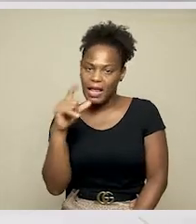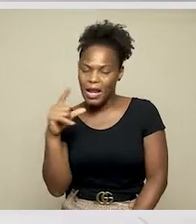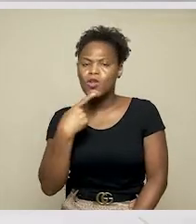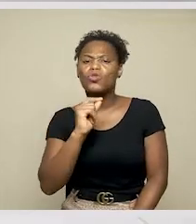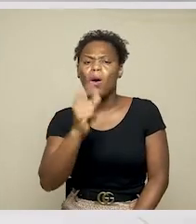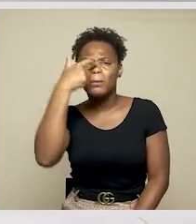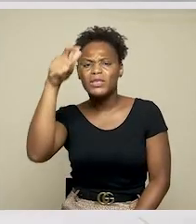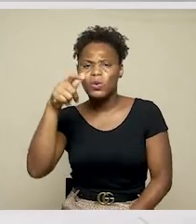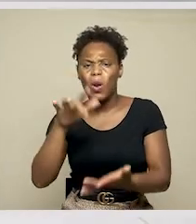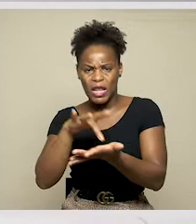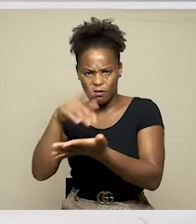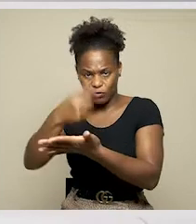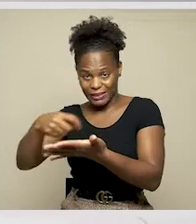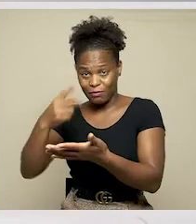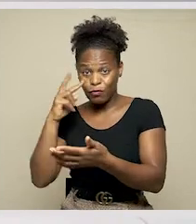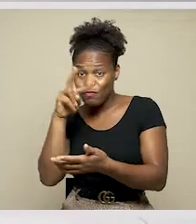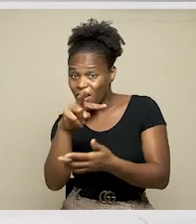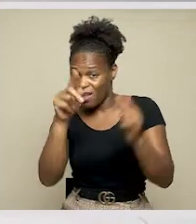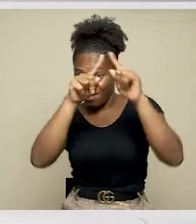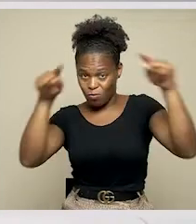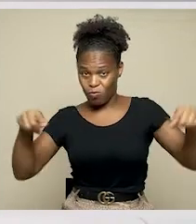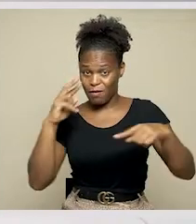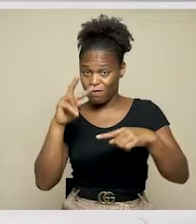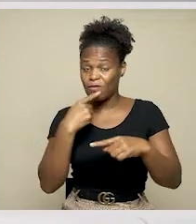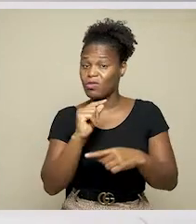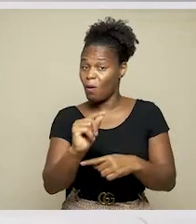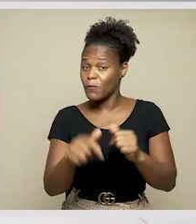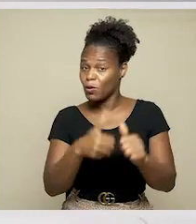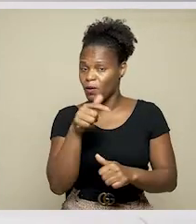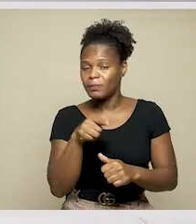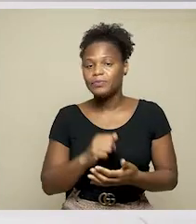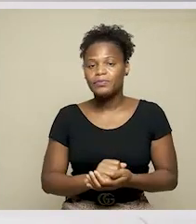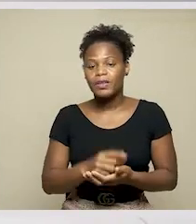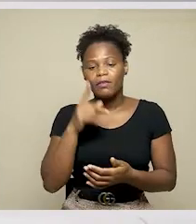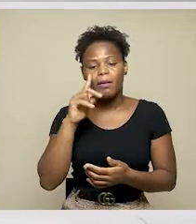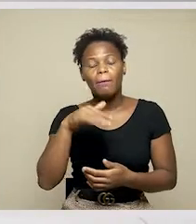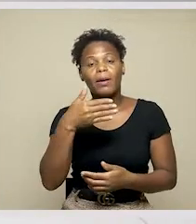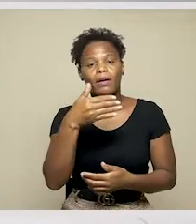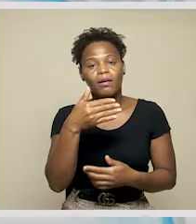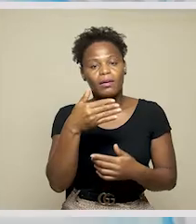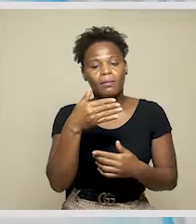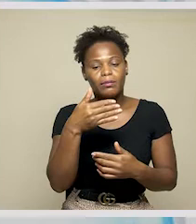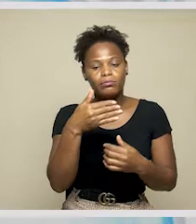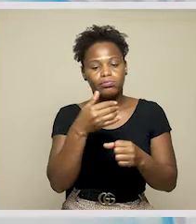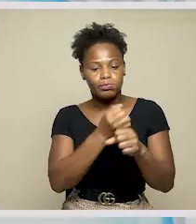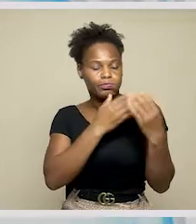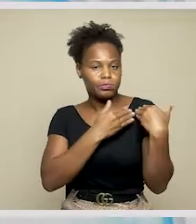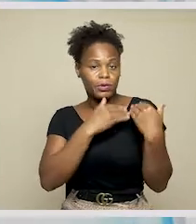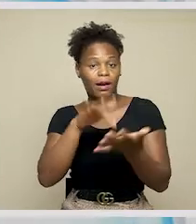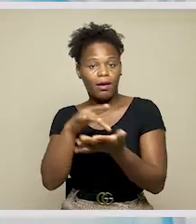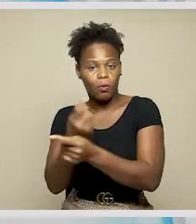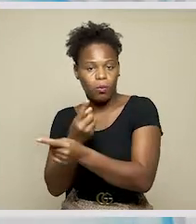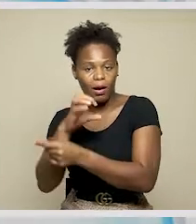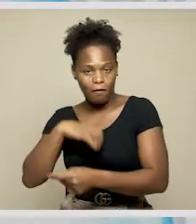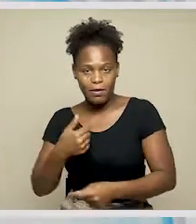Na aula de hoje, nós vamos falar da imprensa e do seu papel que teve na literatura cabo-verdiana. Por